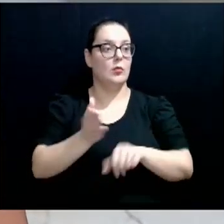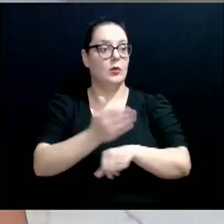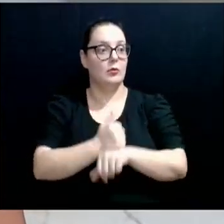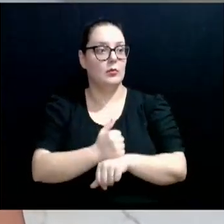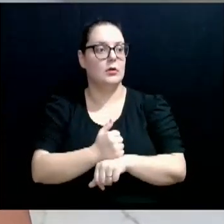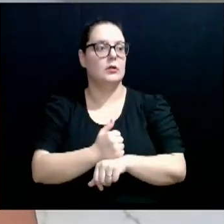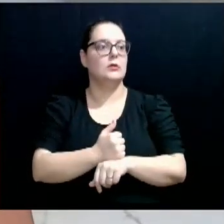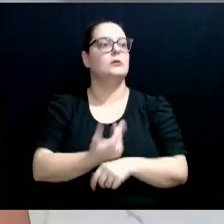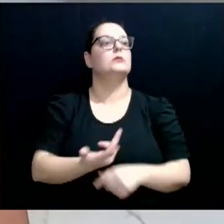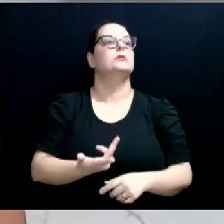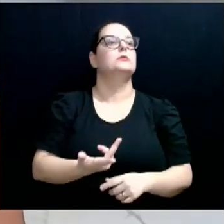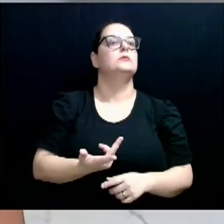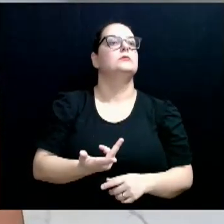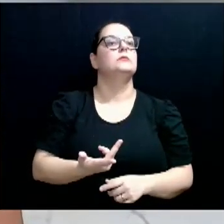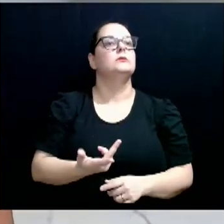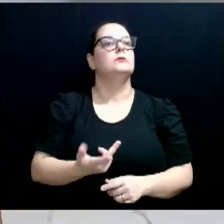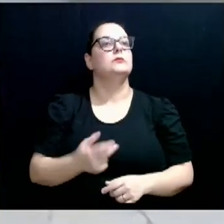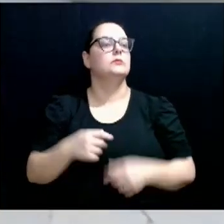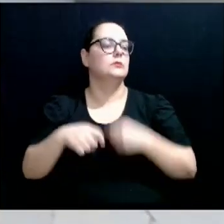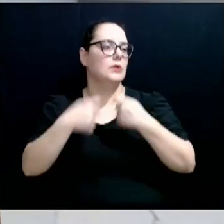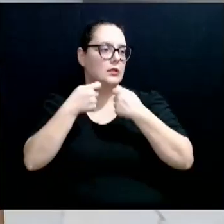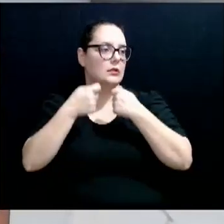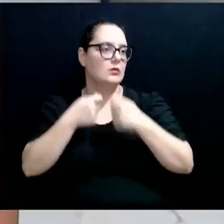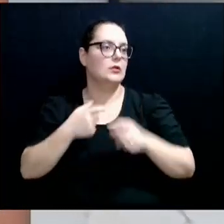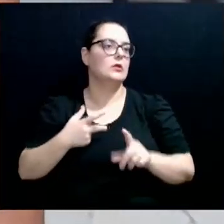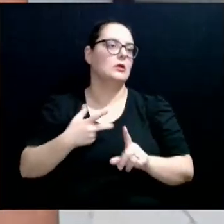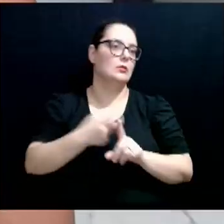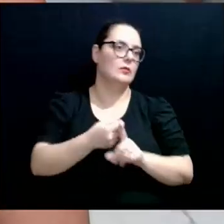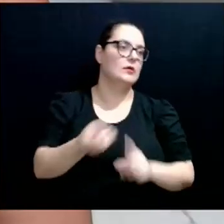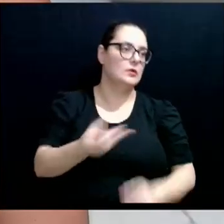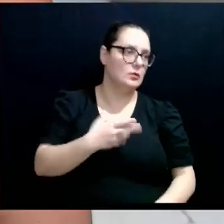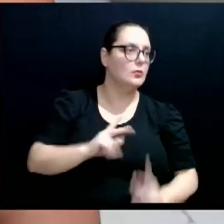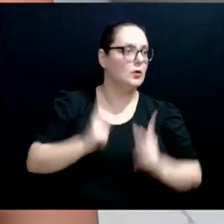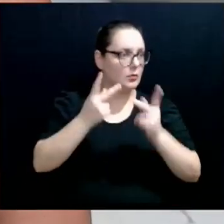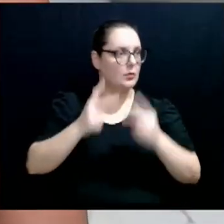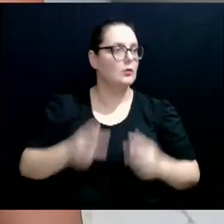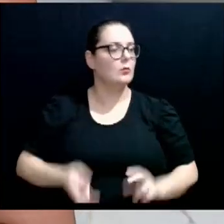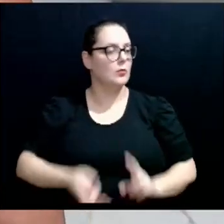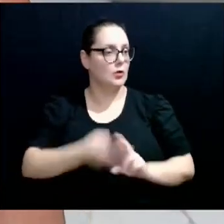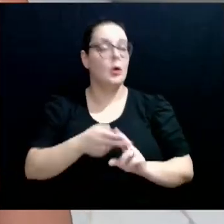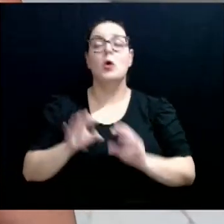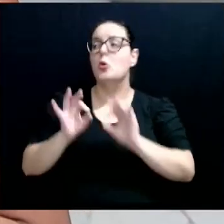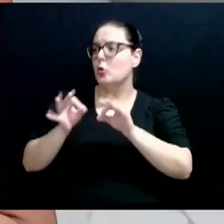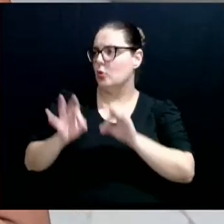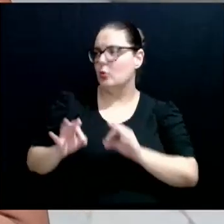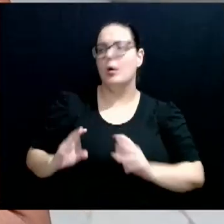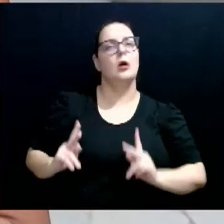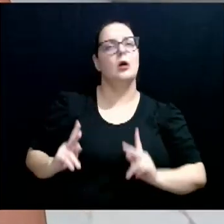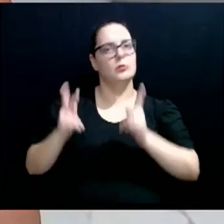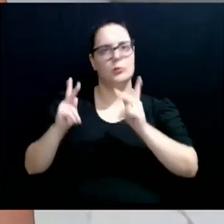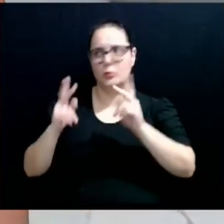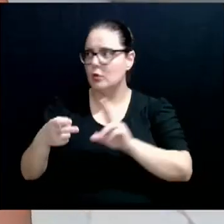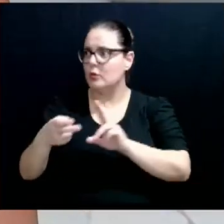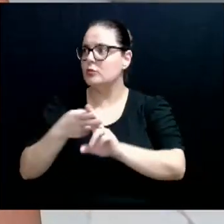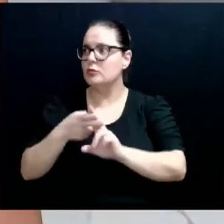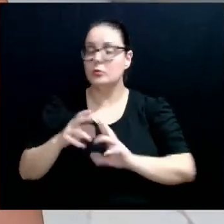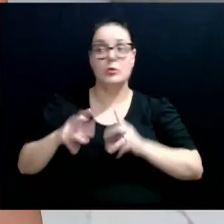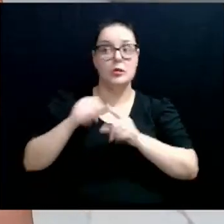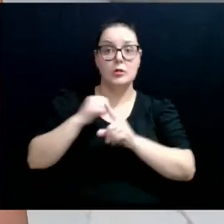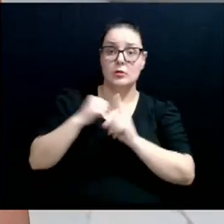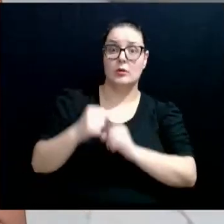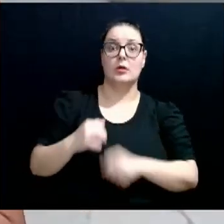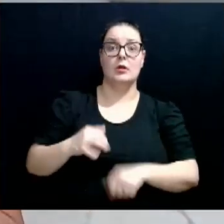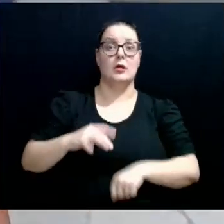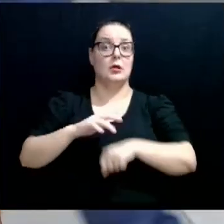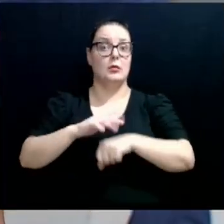para o SUS, né? Com certeza. Então é uma conquista para o SUS, é uma conquista de toda a sociedade, né? Porque é uma doença que sobrecarrega muito os serviços de